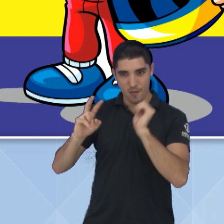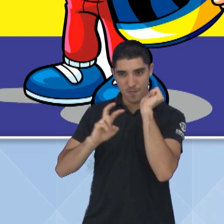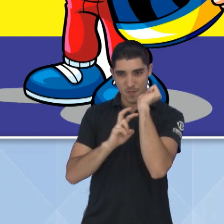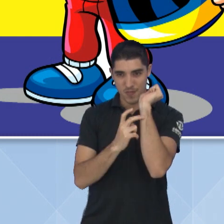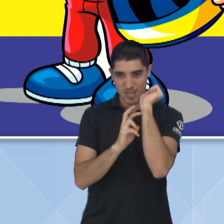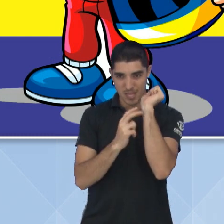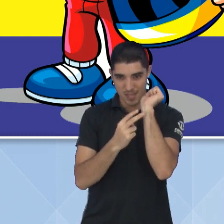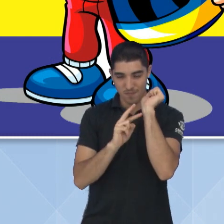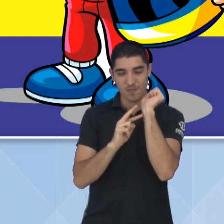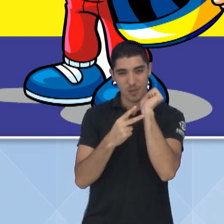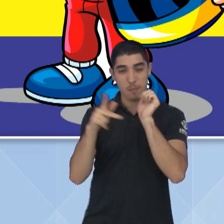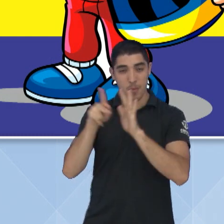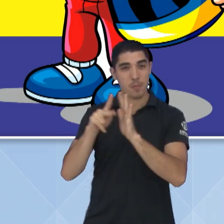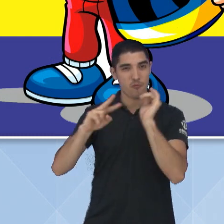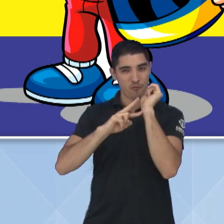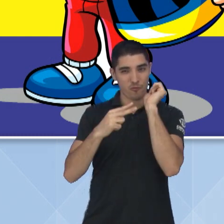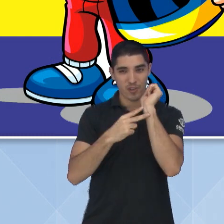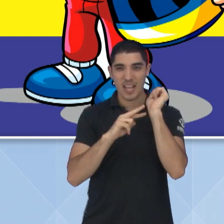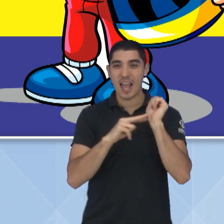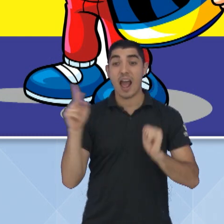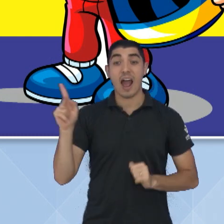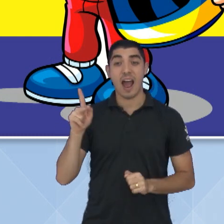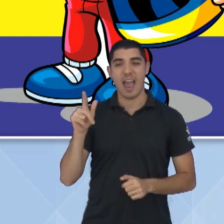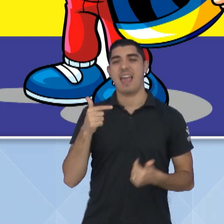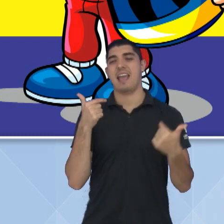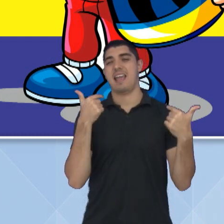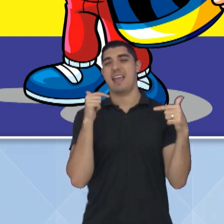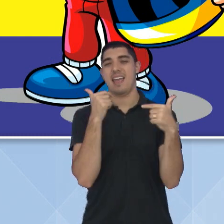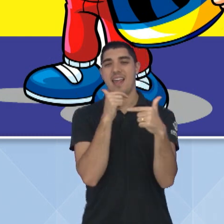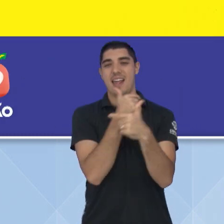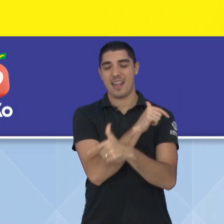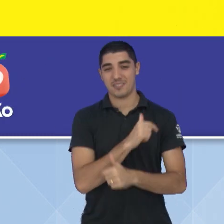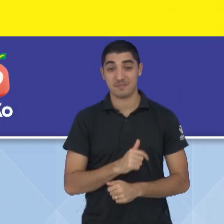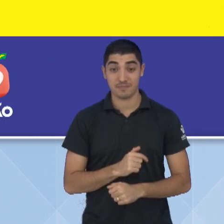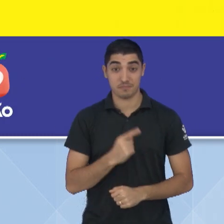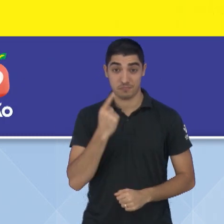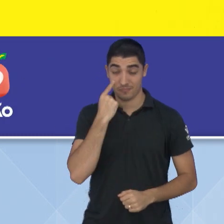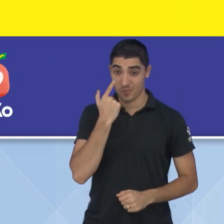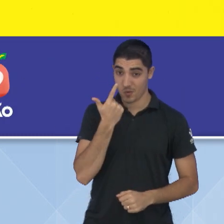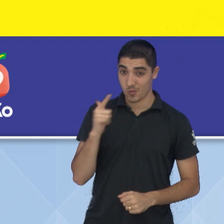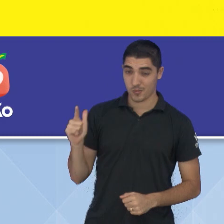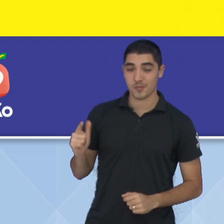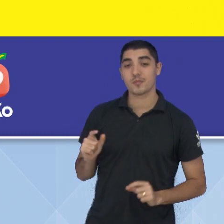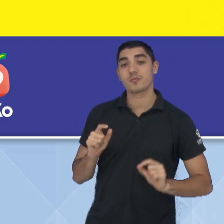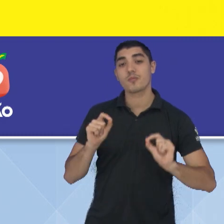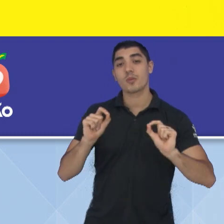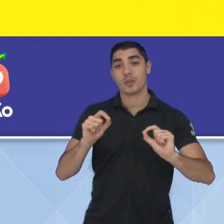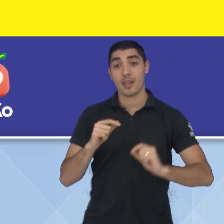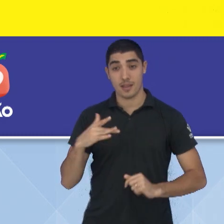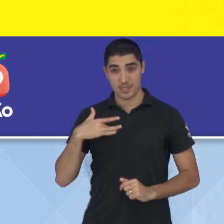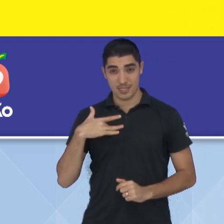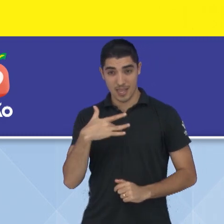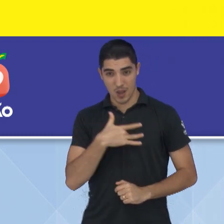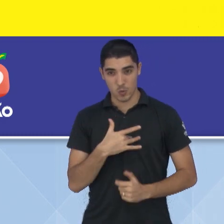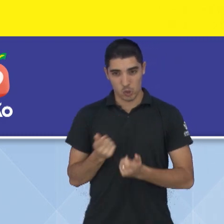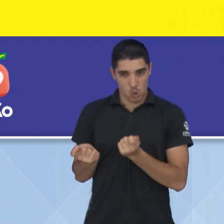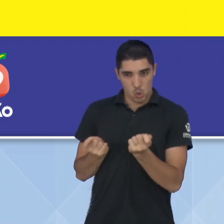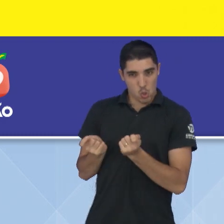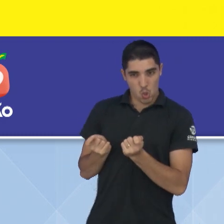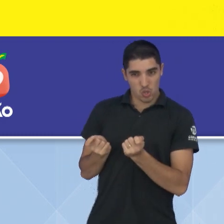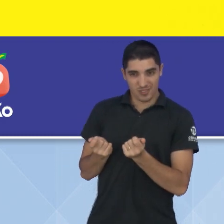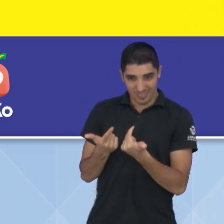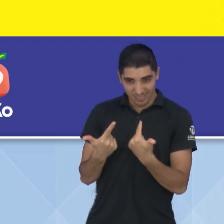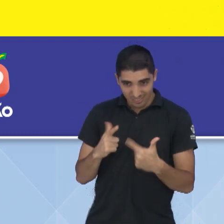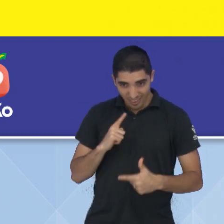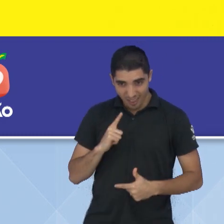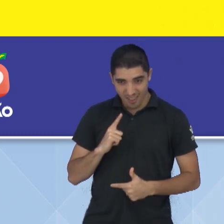o prefeito fala que está sob controle. Ele deu essa risada aí, desse jeito. Próximo. A saúde não está sob controle, está longe de